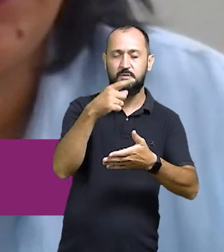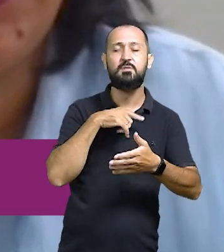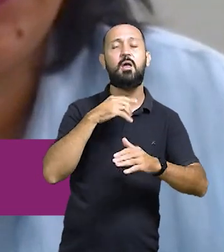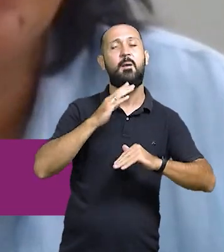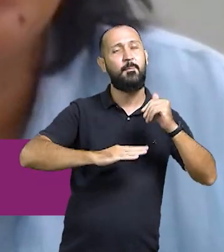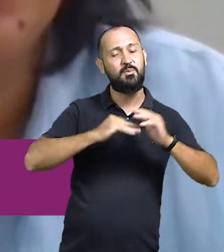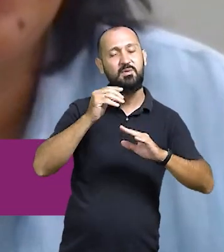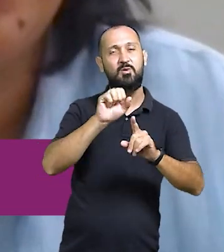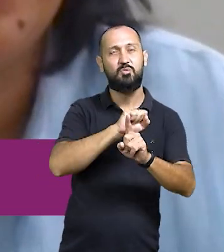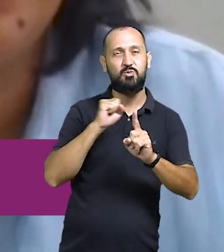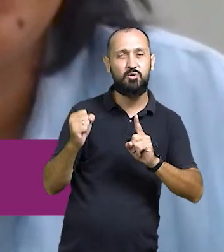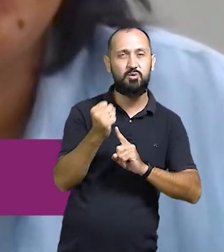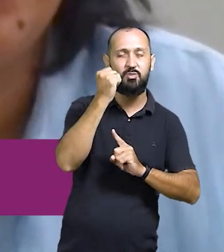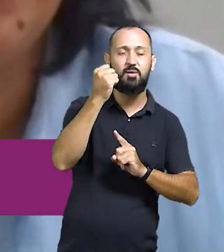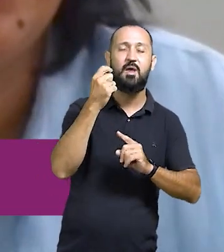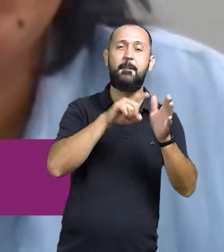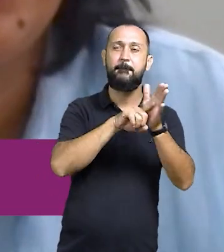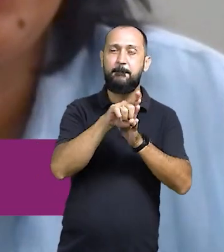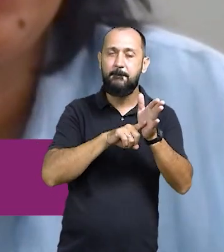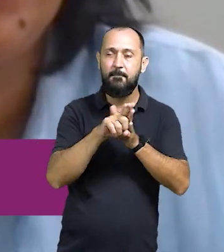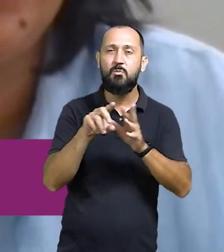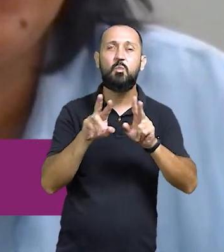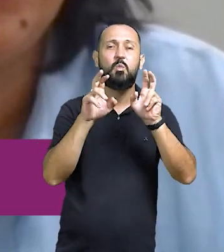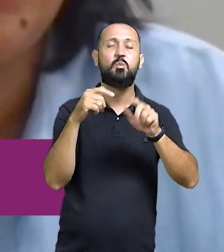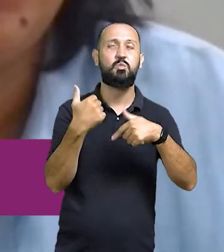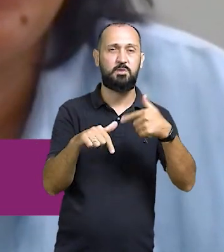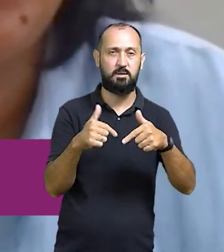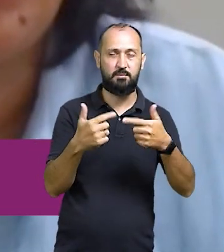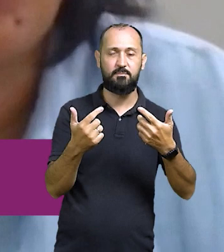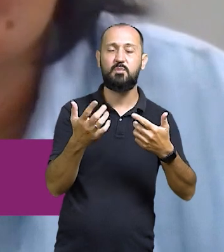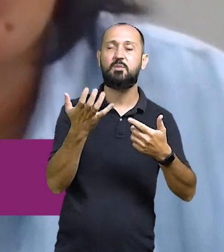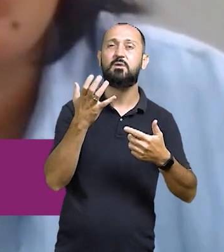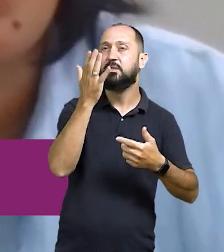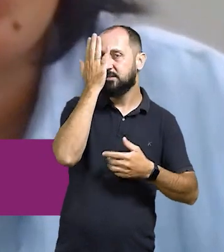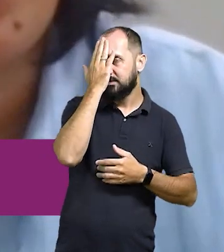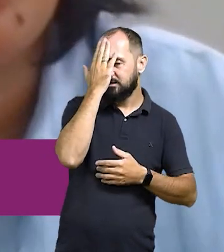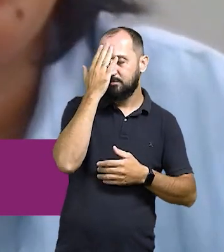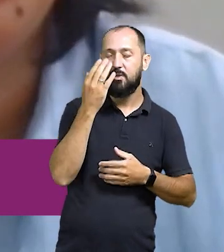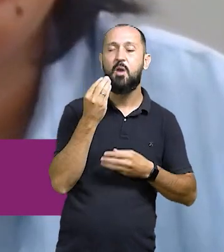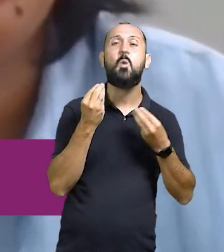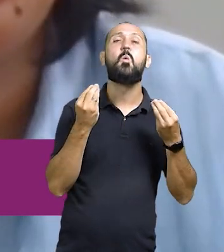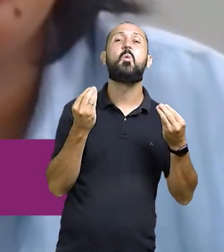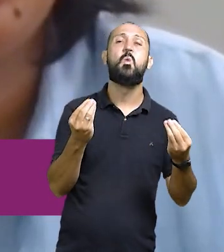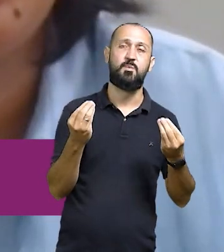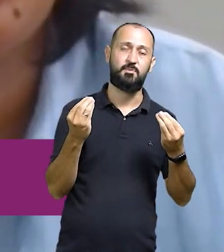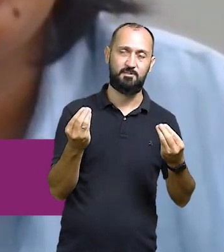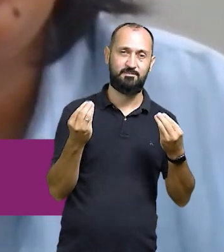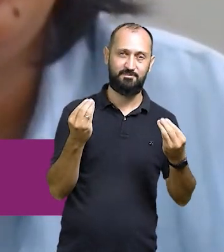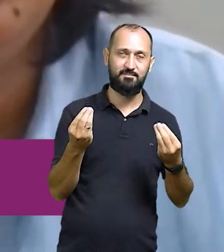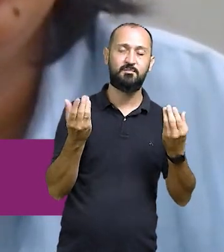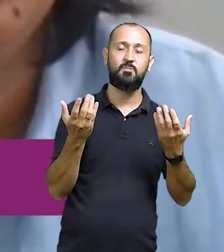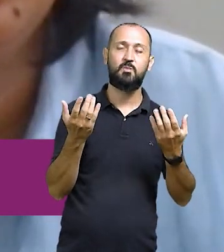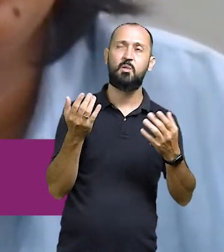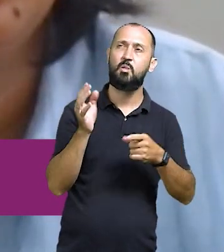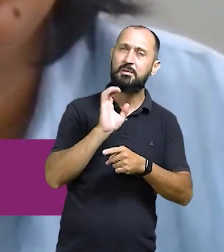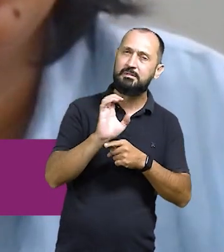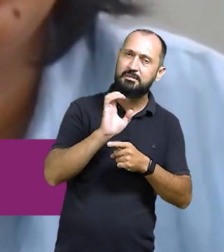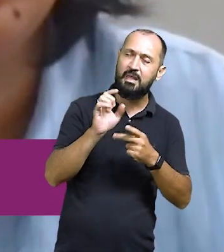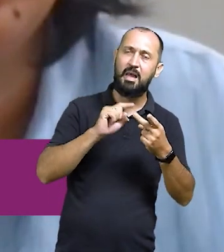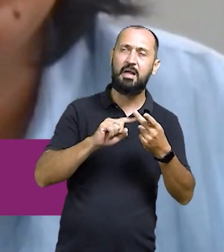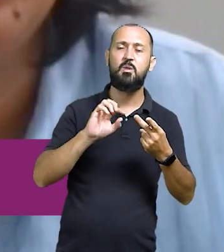consegue compartilhar o serviço doméstico com o companheiro, que ele não compreenda que ninguém vive sem aquele trabalho, portanto tem que ser compartilhado, e quando tiver